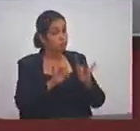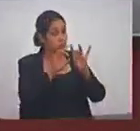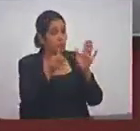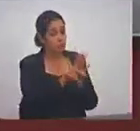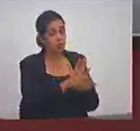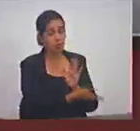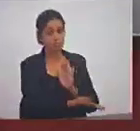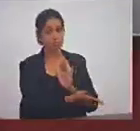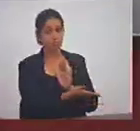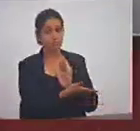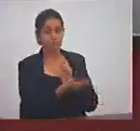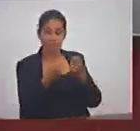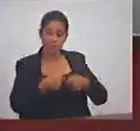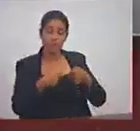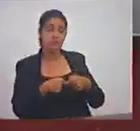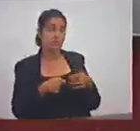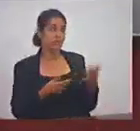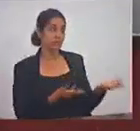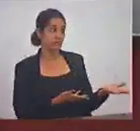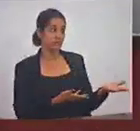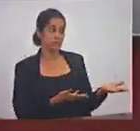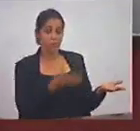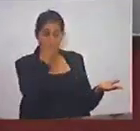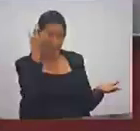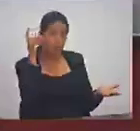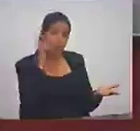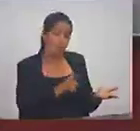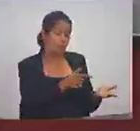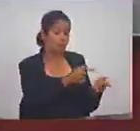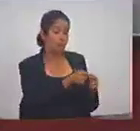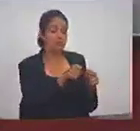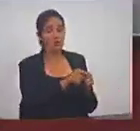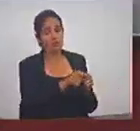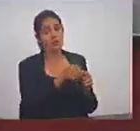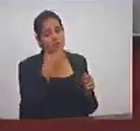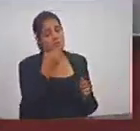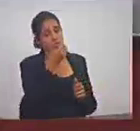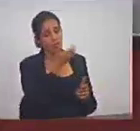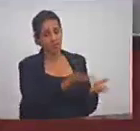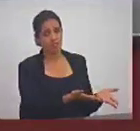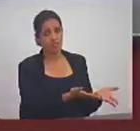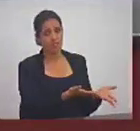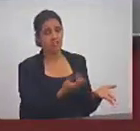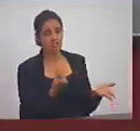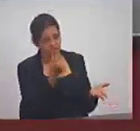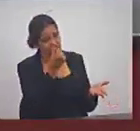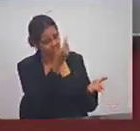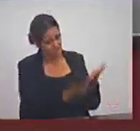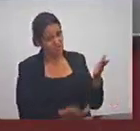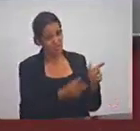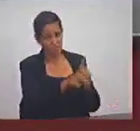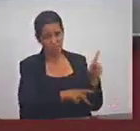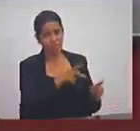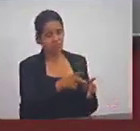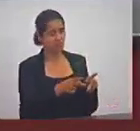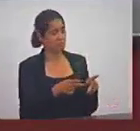esses cursos, essas informações, para que as pessoas consigam fazer esse trabalho com muito mais qualidade. Senão é dinheiro do povo indo pelo ralo. E